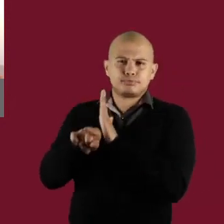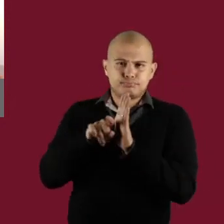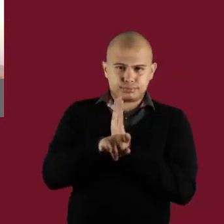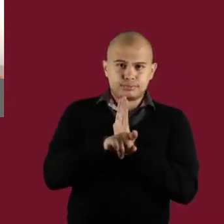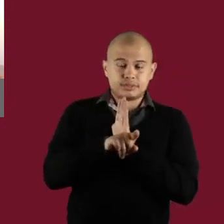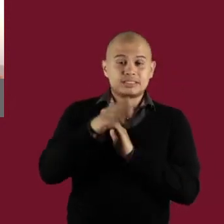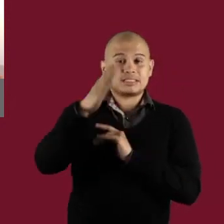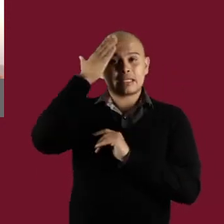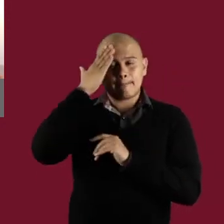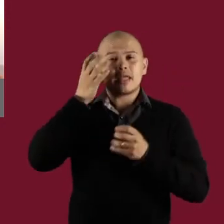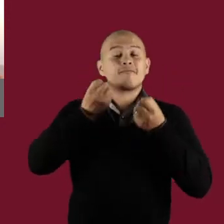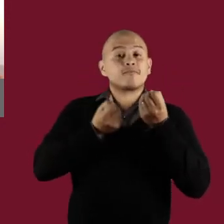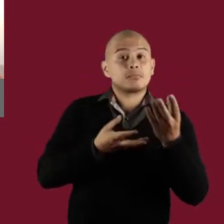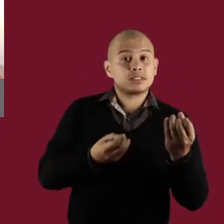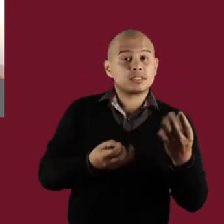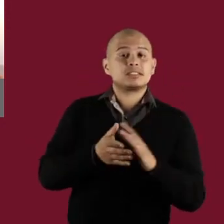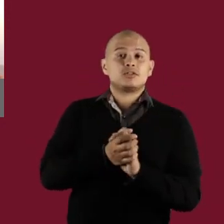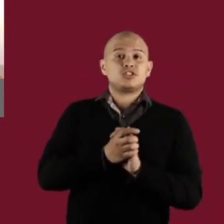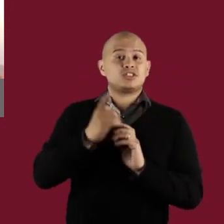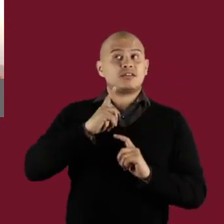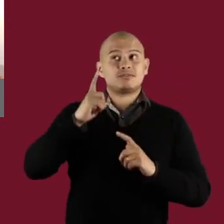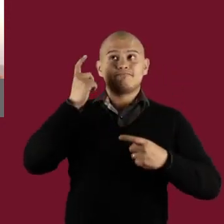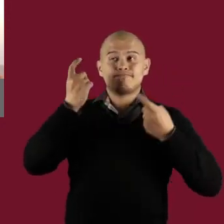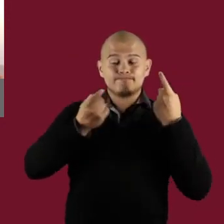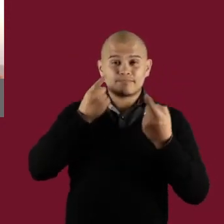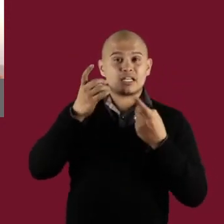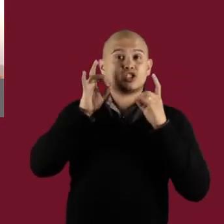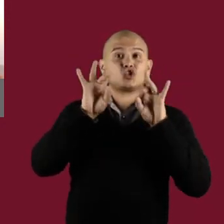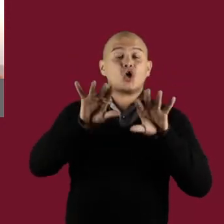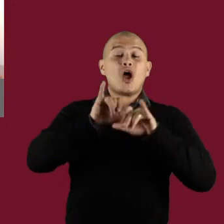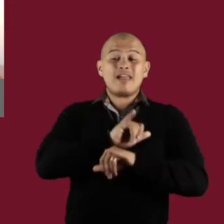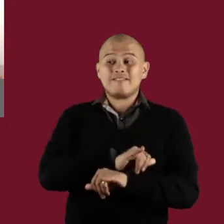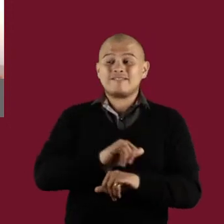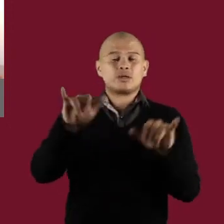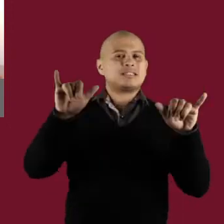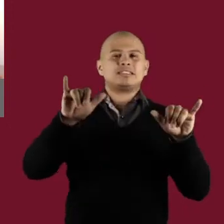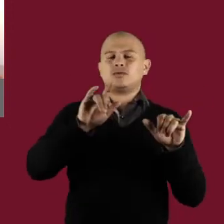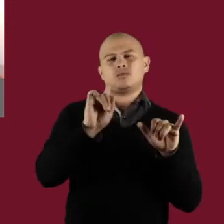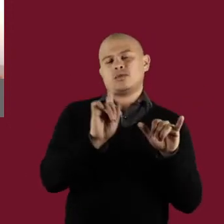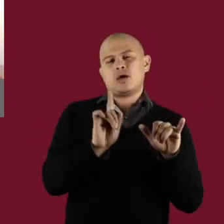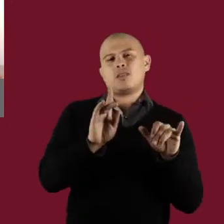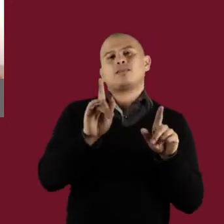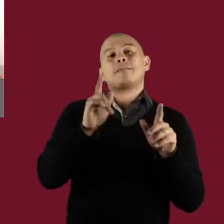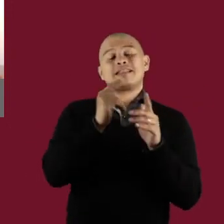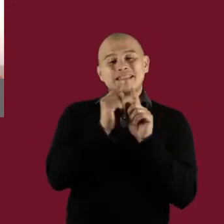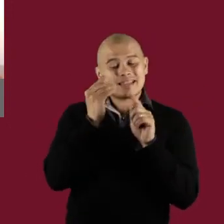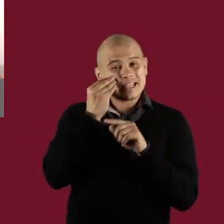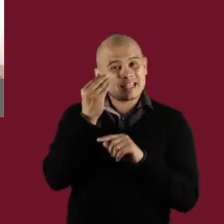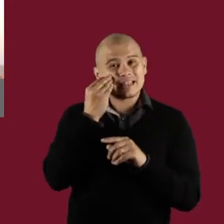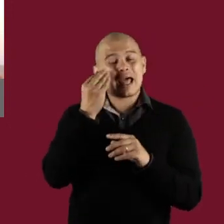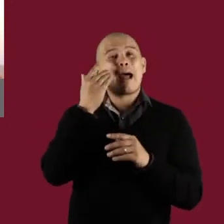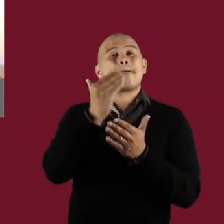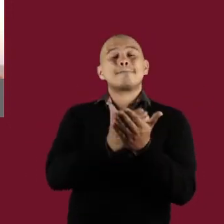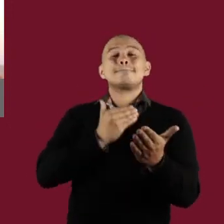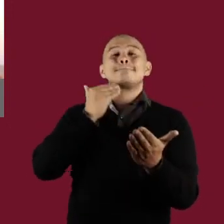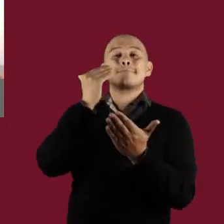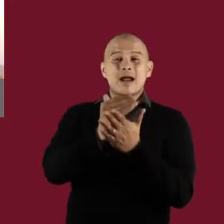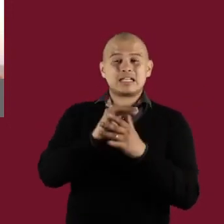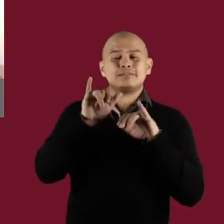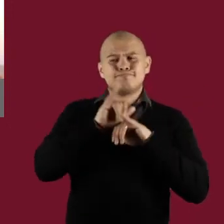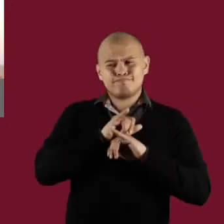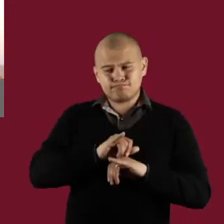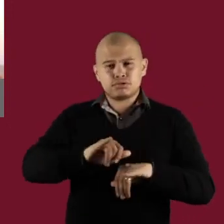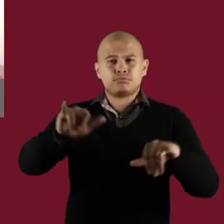gente teve uma preocupação de, além de ser um serviço de informação, naquele momento também ser um serviço de prestar informação ao público e também de